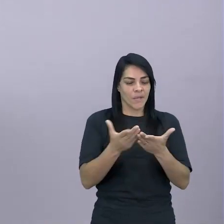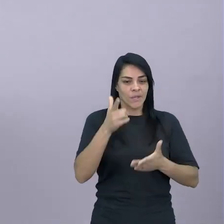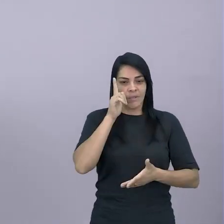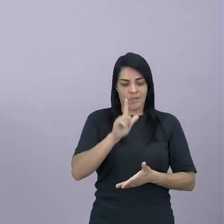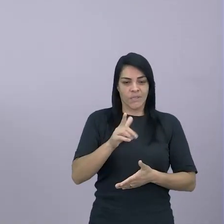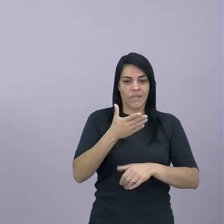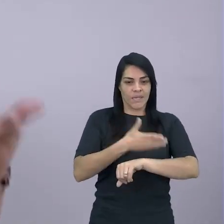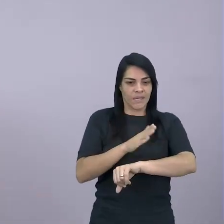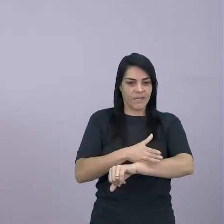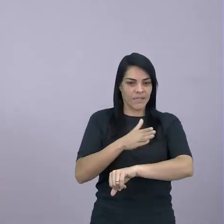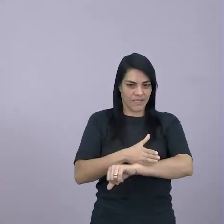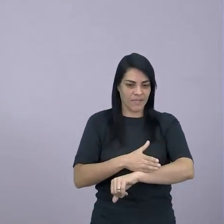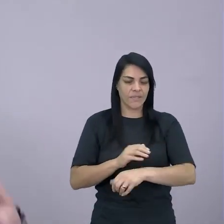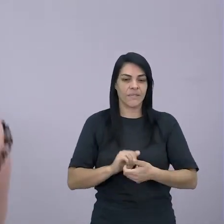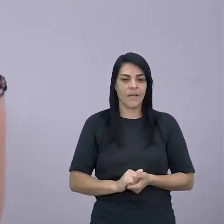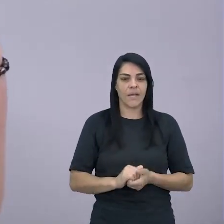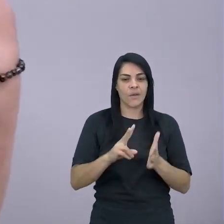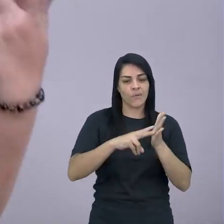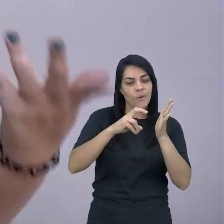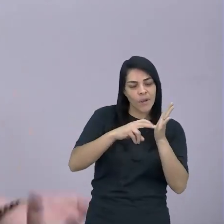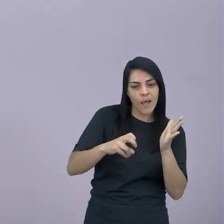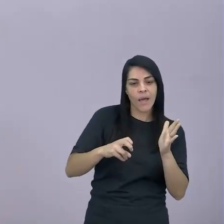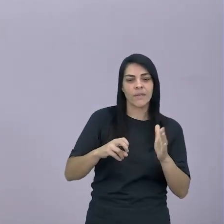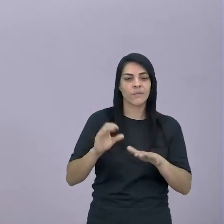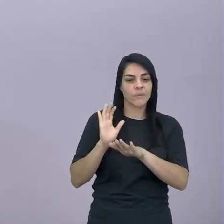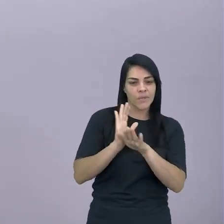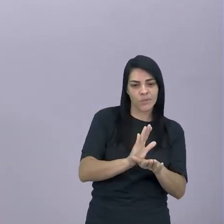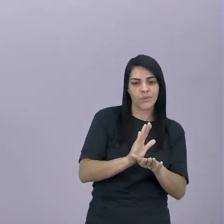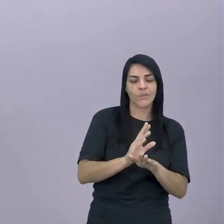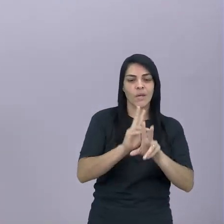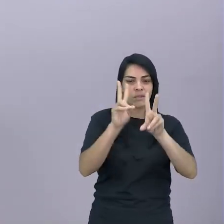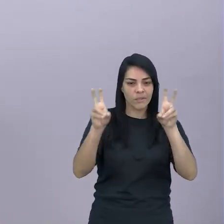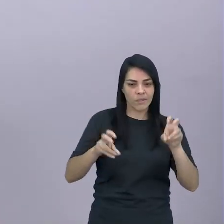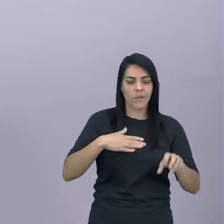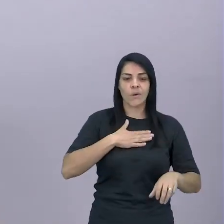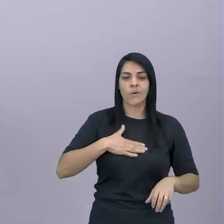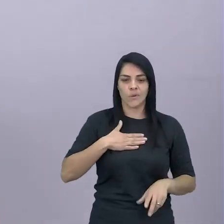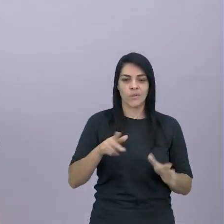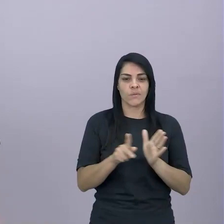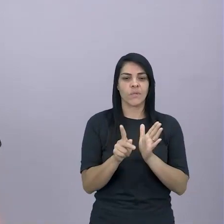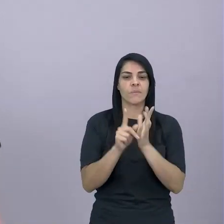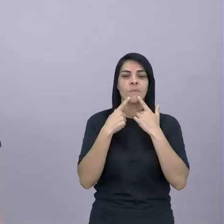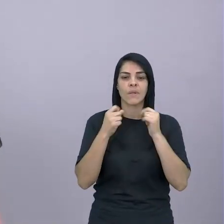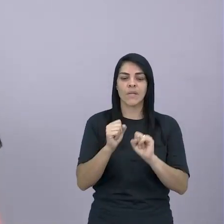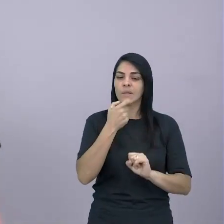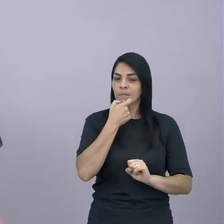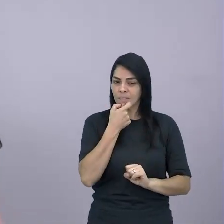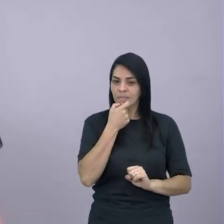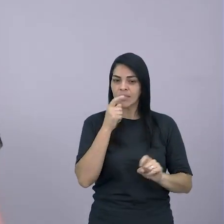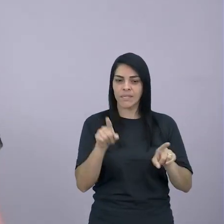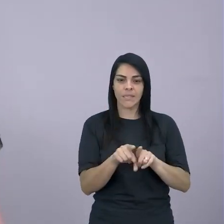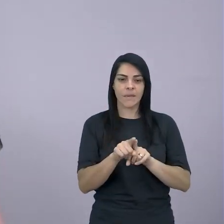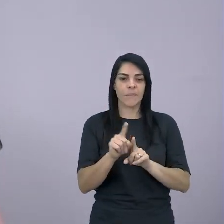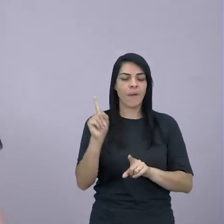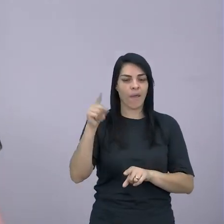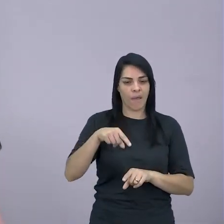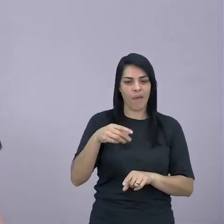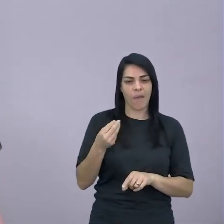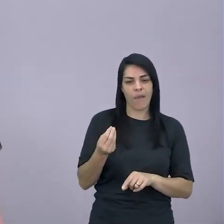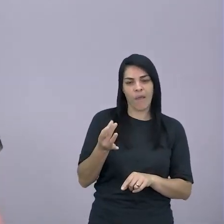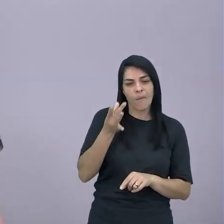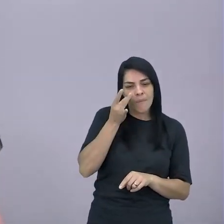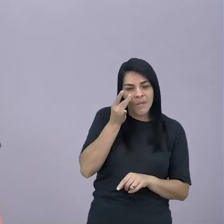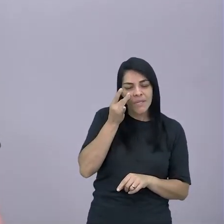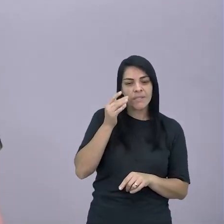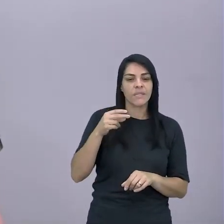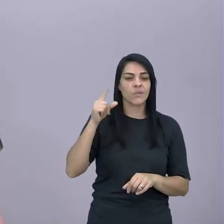traz para abordar aí vocabulários, para abordar o gosto pelo idioma mesmo, né? E é uma coisa que está tão presente, né, assim,